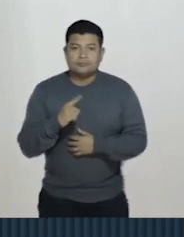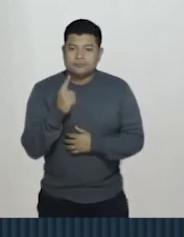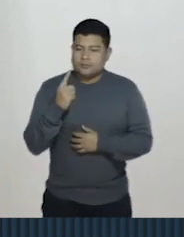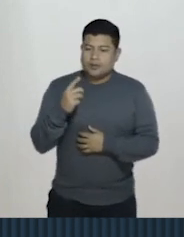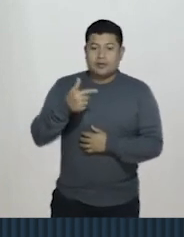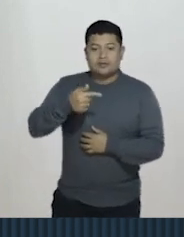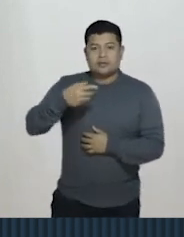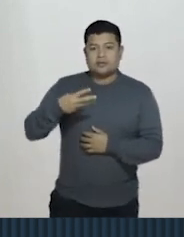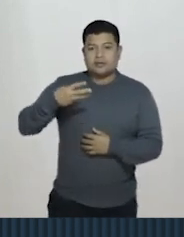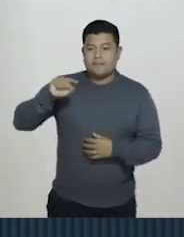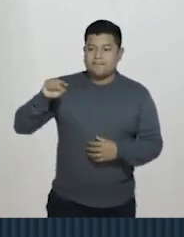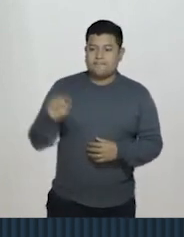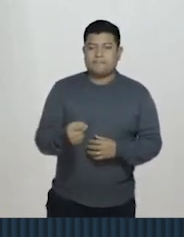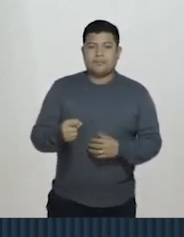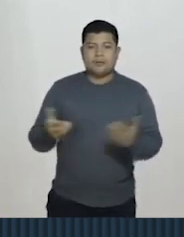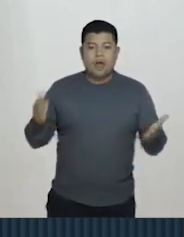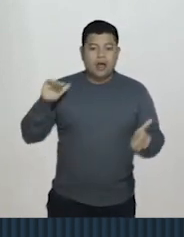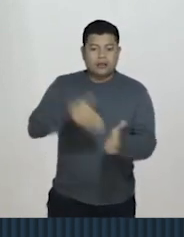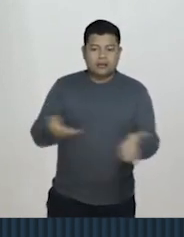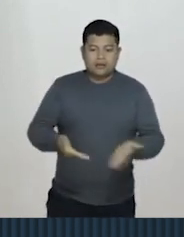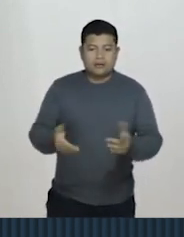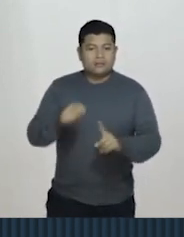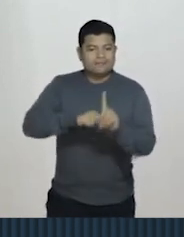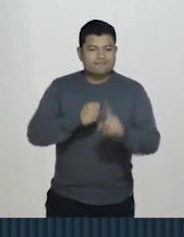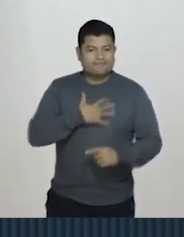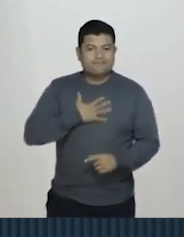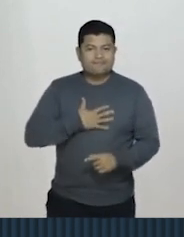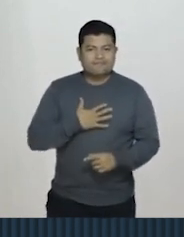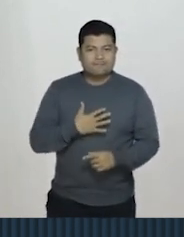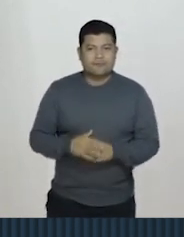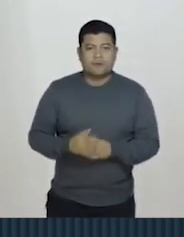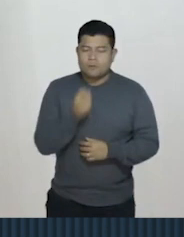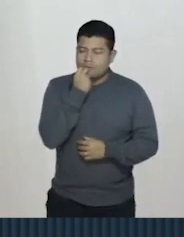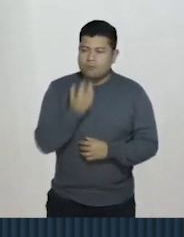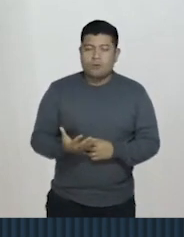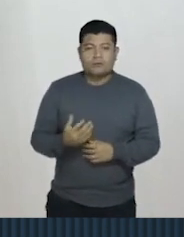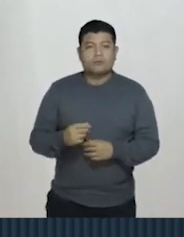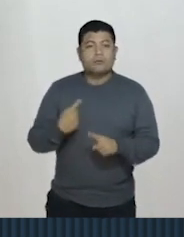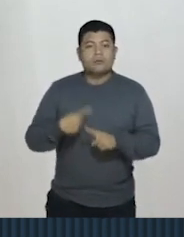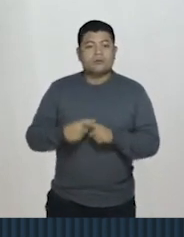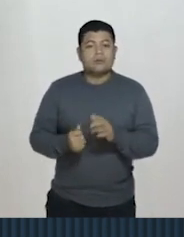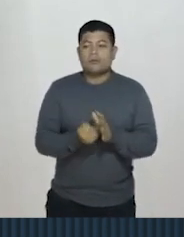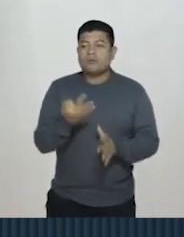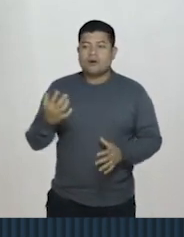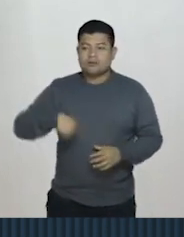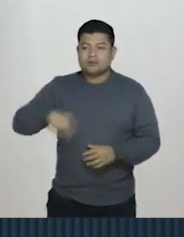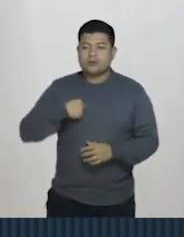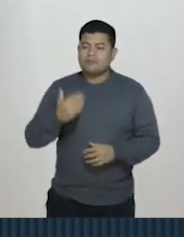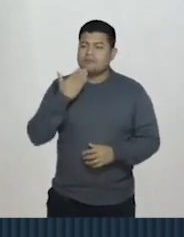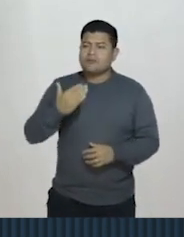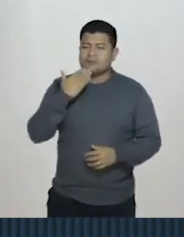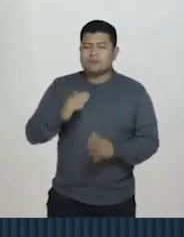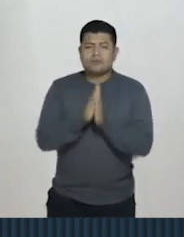procedimentos até agora, até agosto. Isso é maravilhoso, porque quantas vezes nós recebemos pedidos, me ajude,